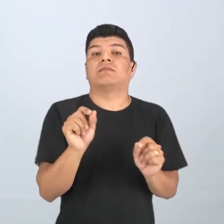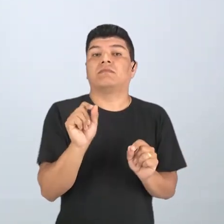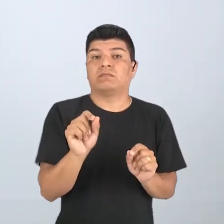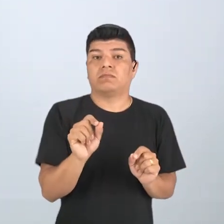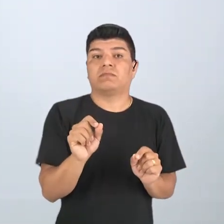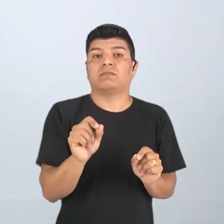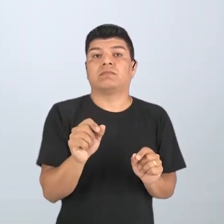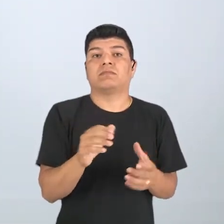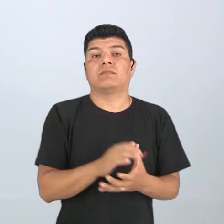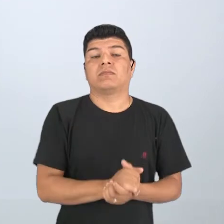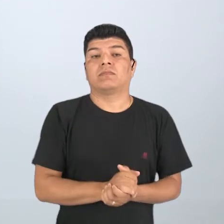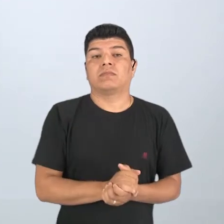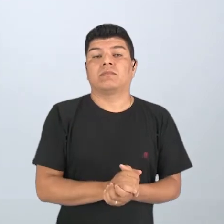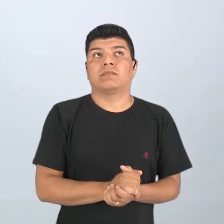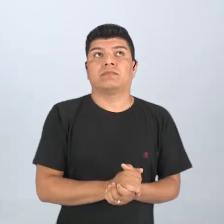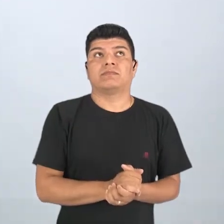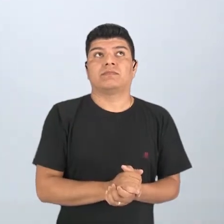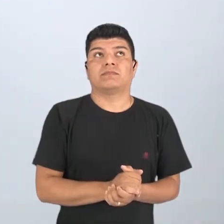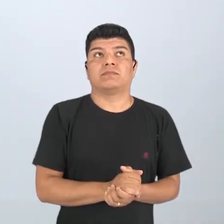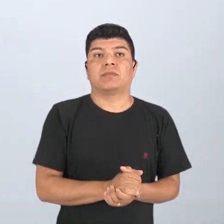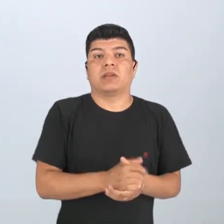É bastante